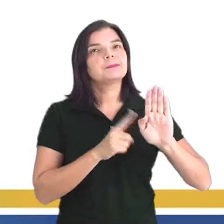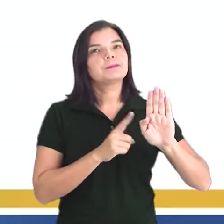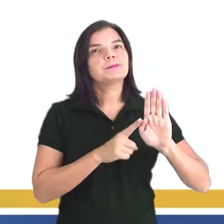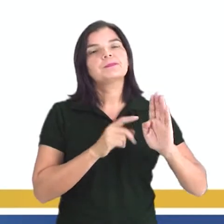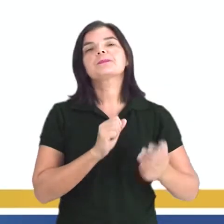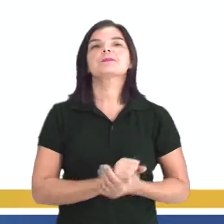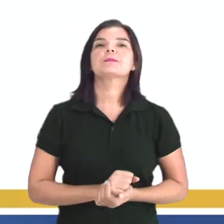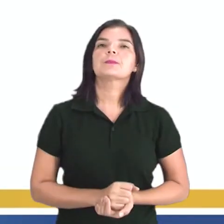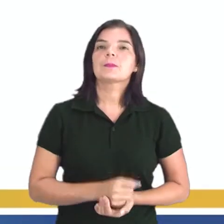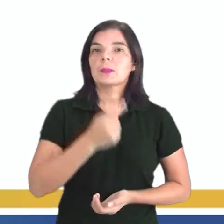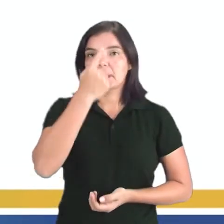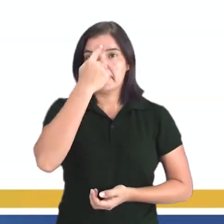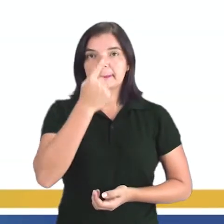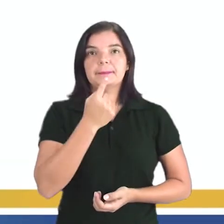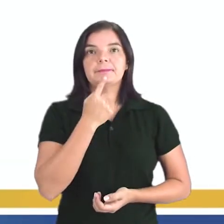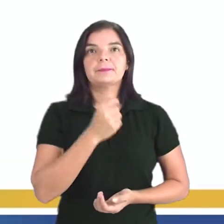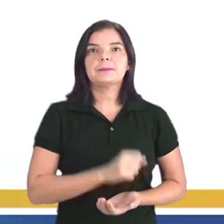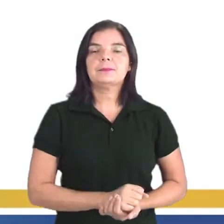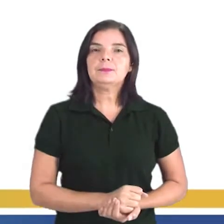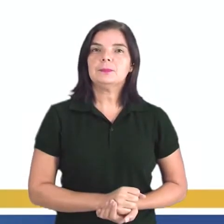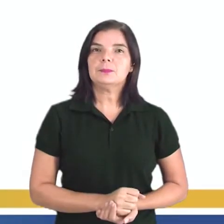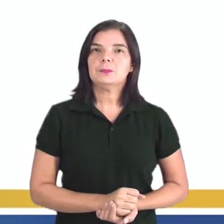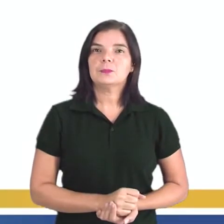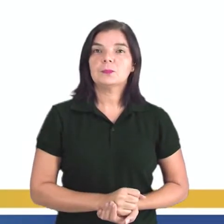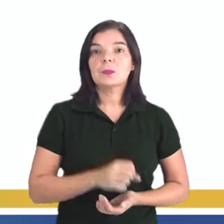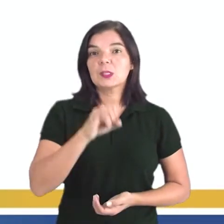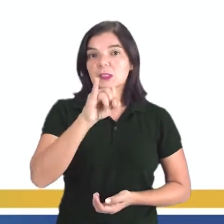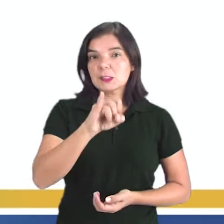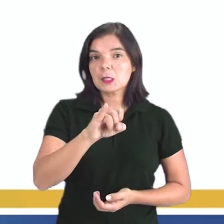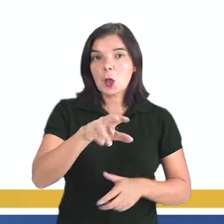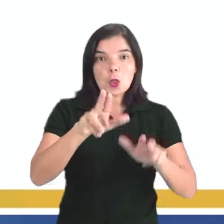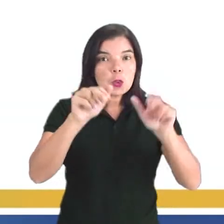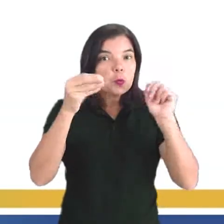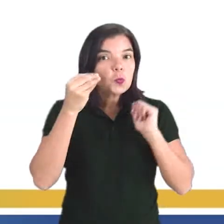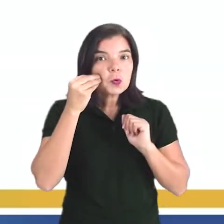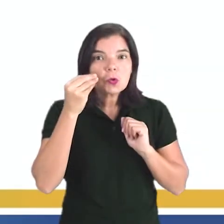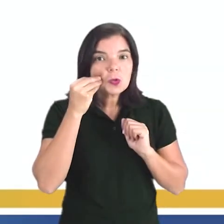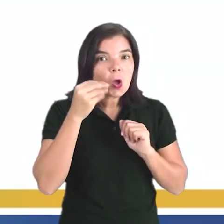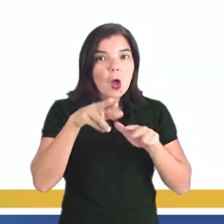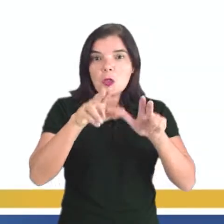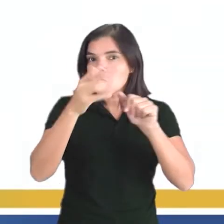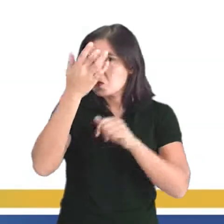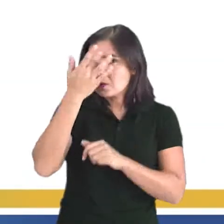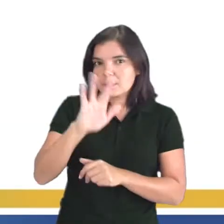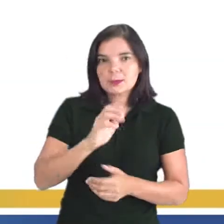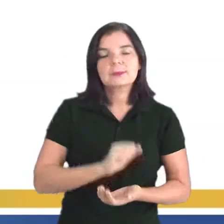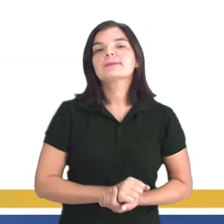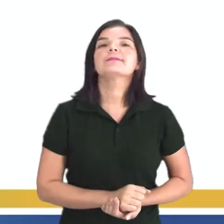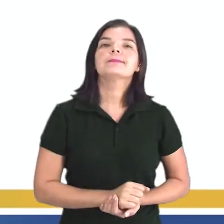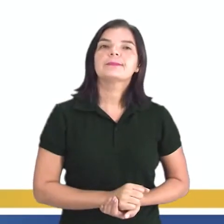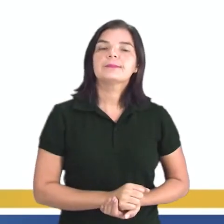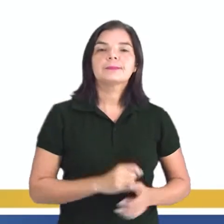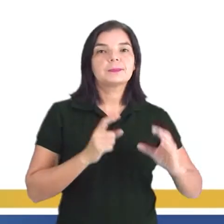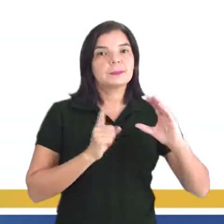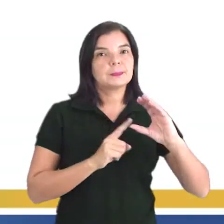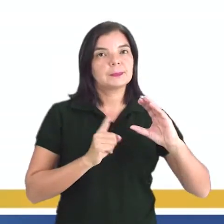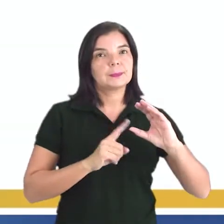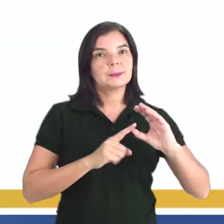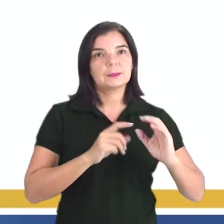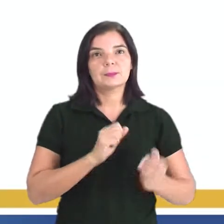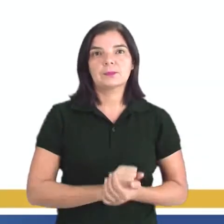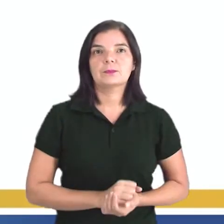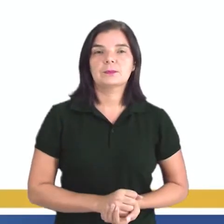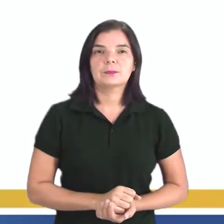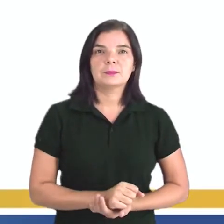If you never try, you'll never know. Se você nunca tentar, você nunca vai saber. Letra C. If